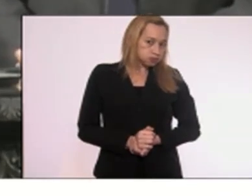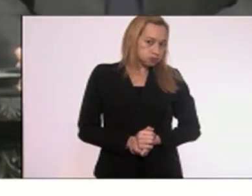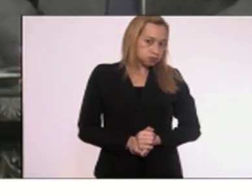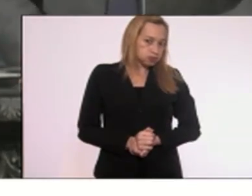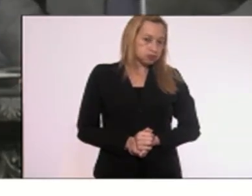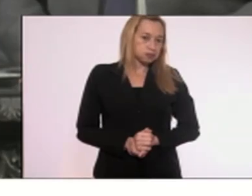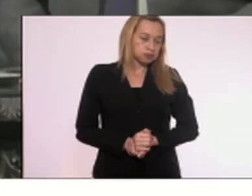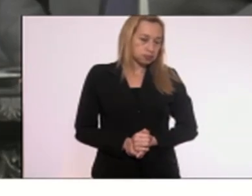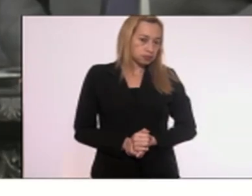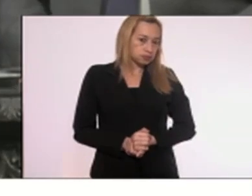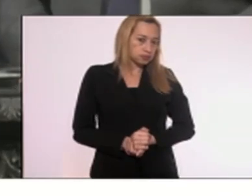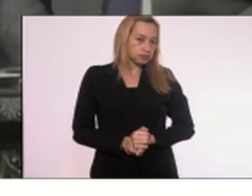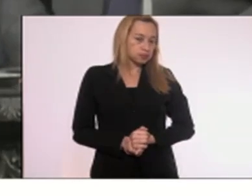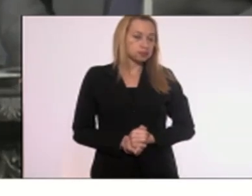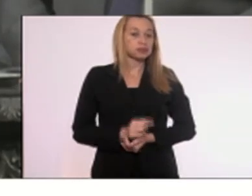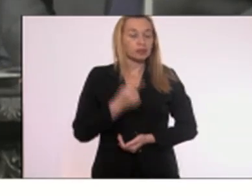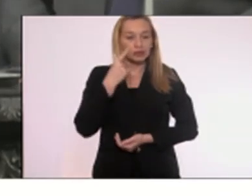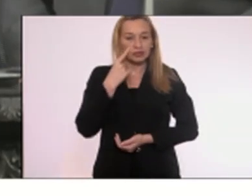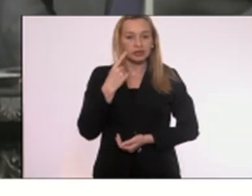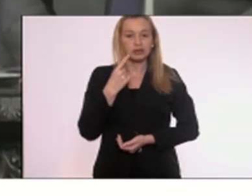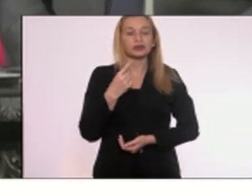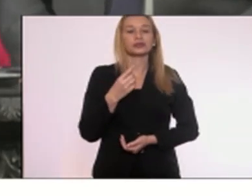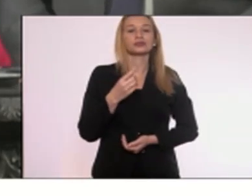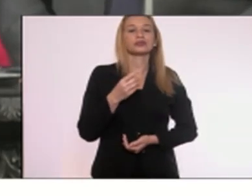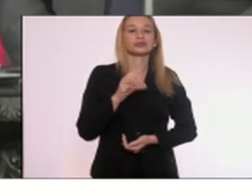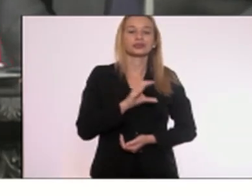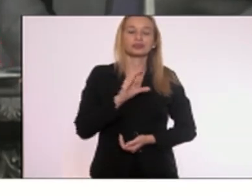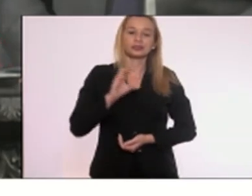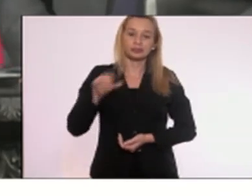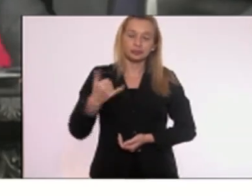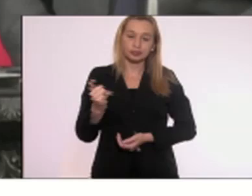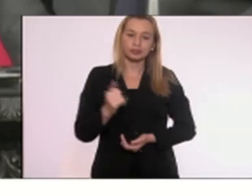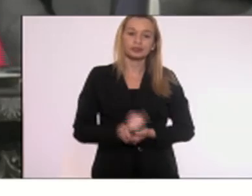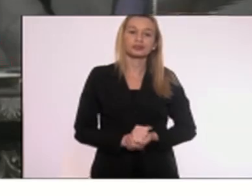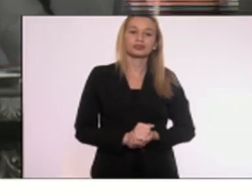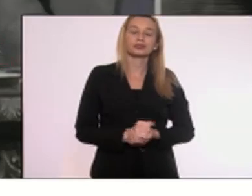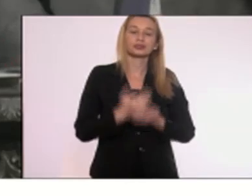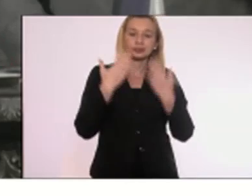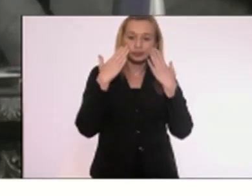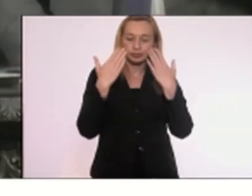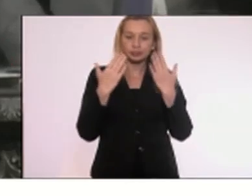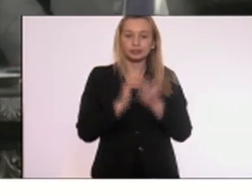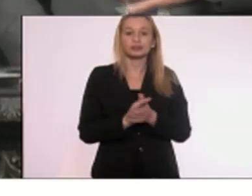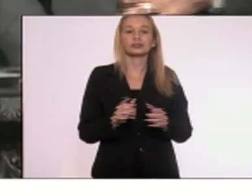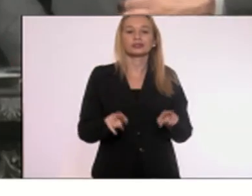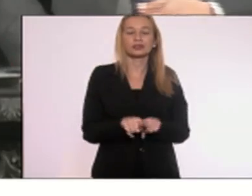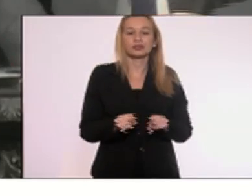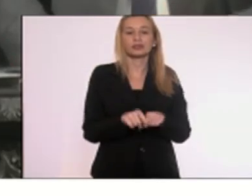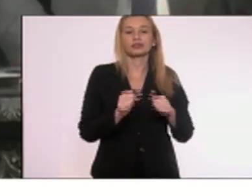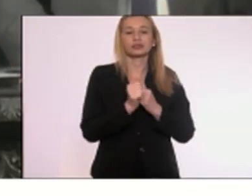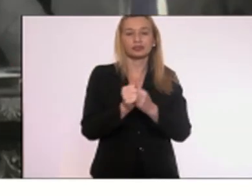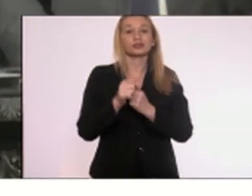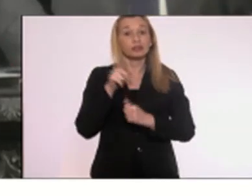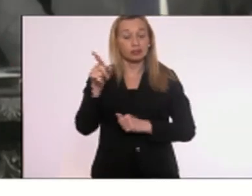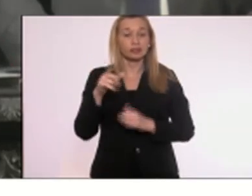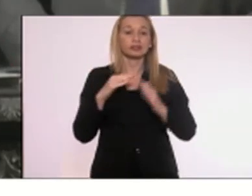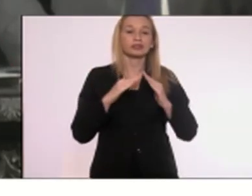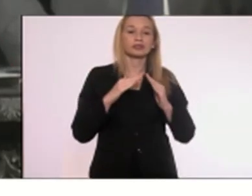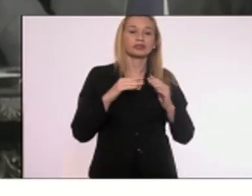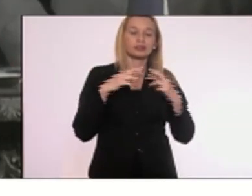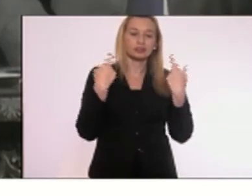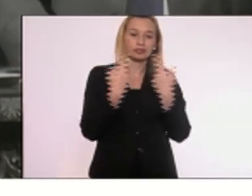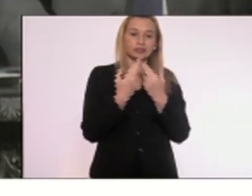Deputado, primeiro ouviu o líder do governo, o presidente da CCJ, em relação aos destaques e o encaminhamento que nós tivemos lá na reunião